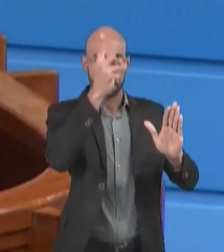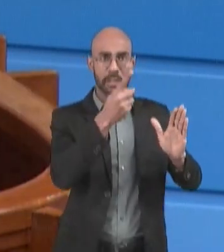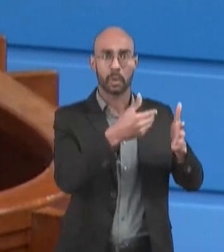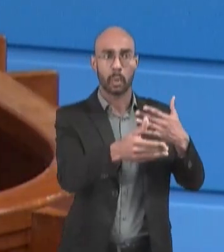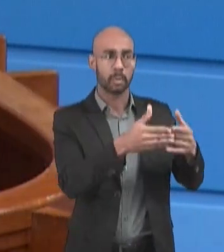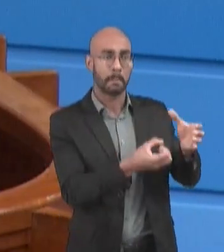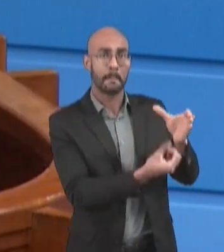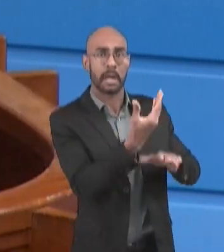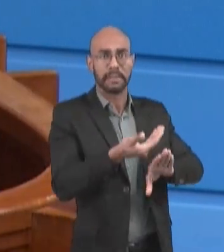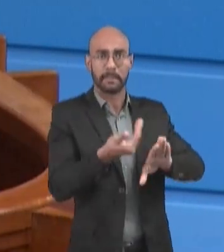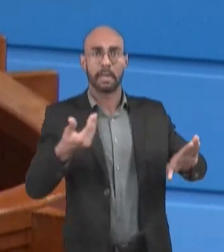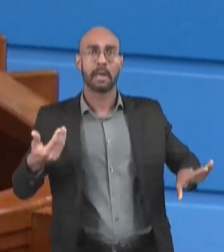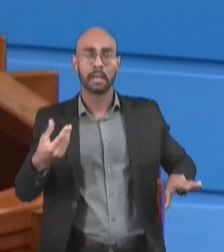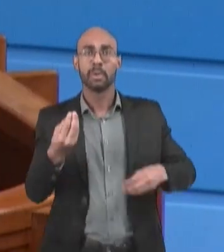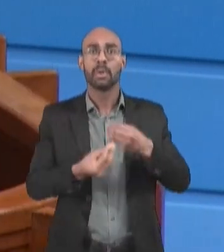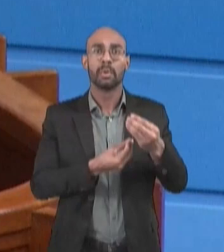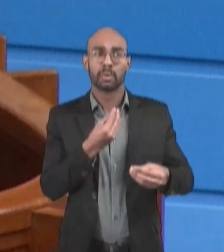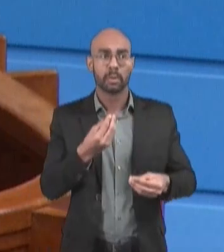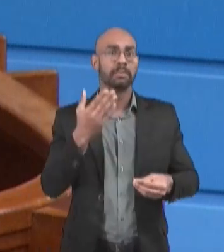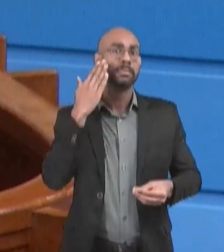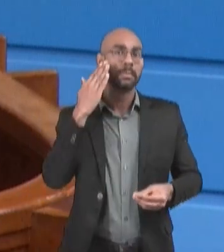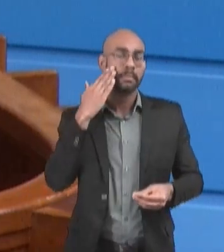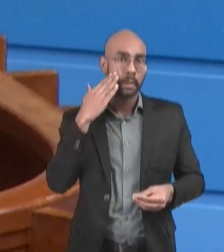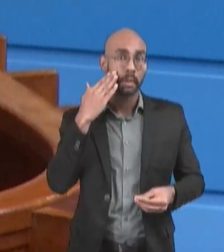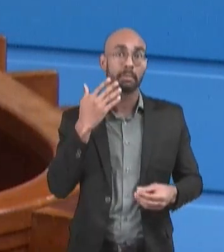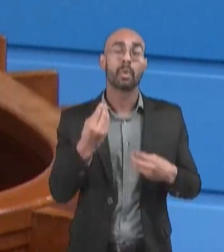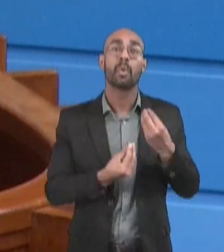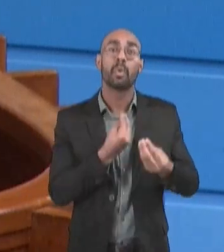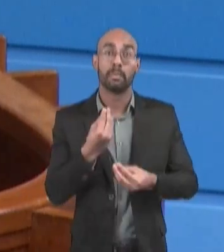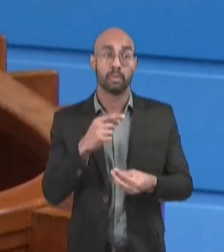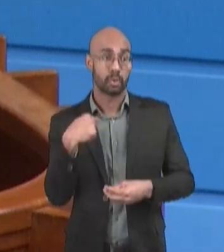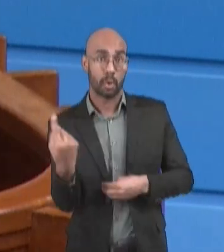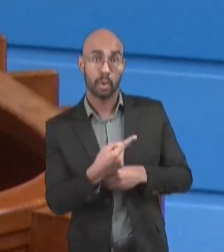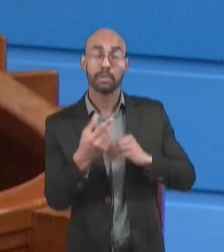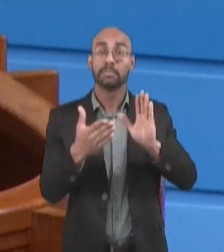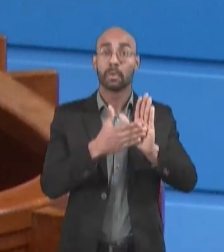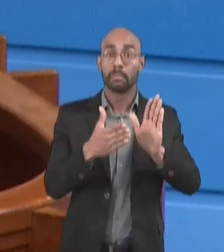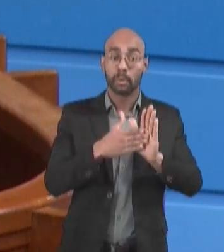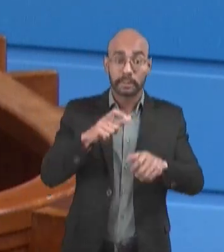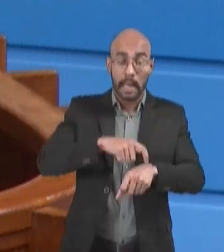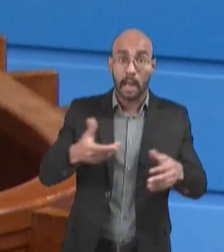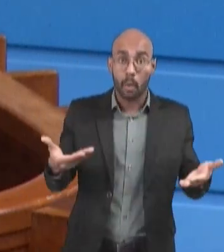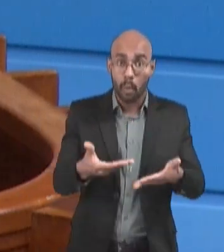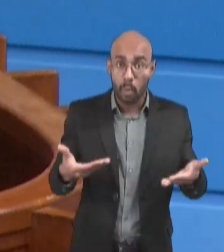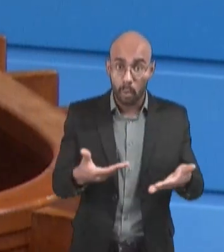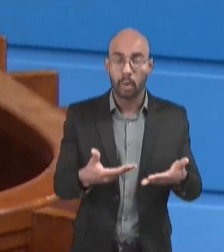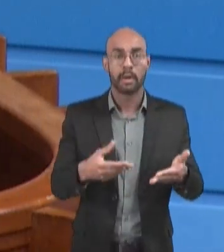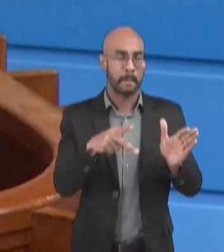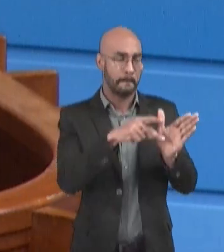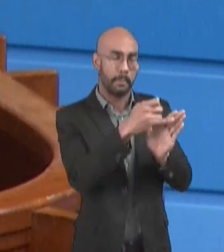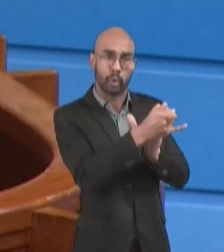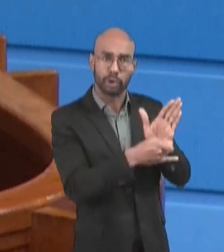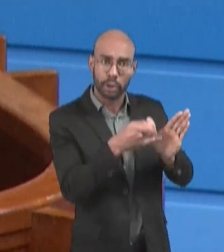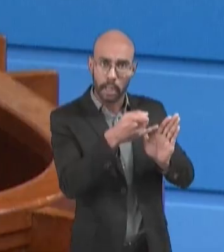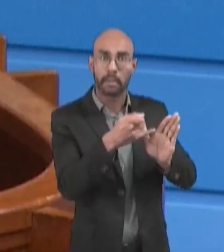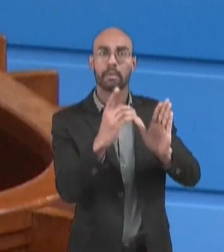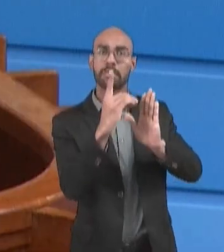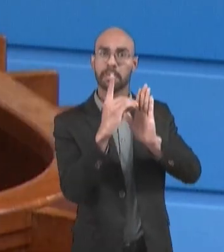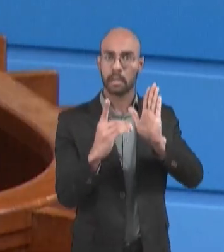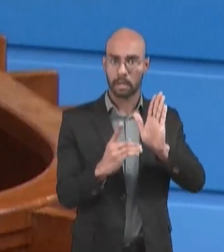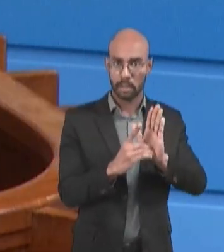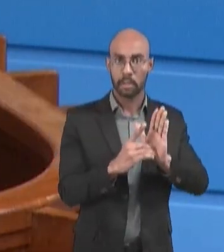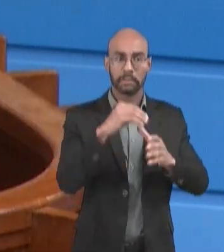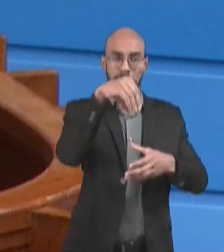regulamentar ou os limites de delegação legislativa. Então, nós estamos propondo, nesse momento, um projeto de